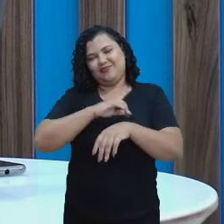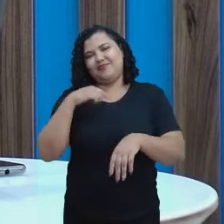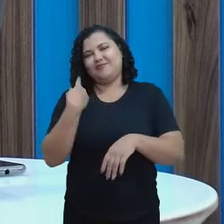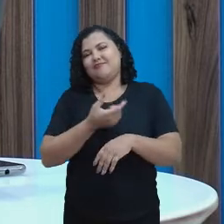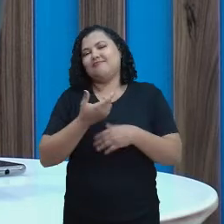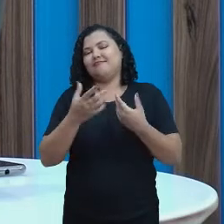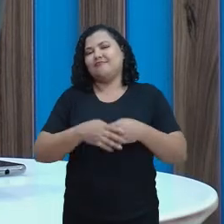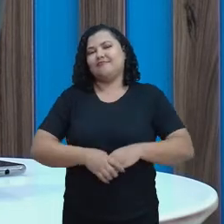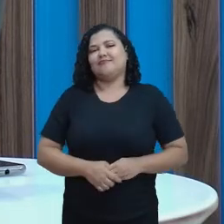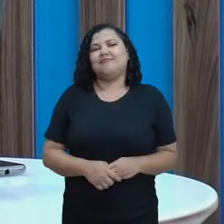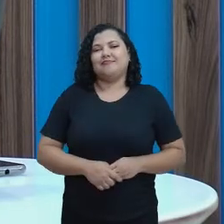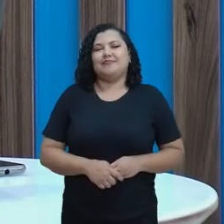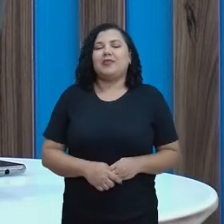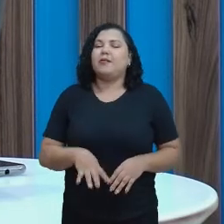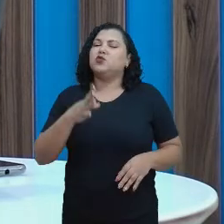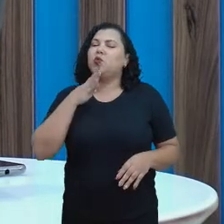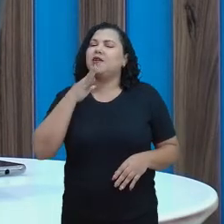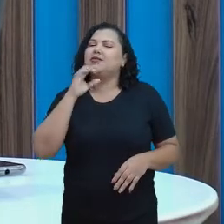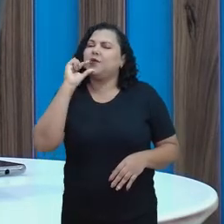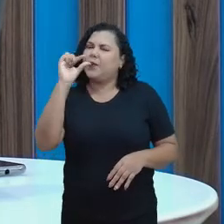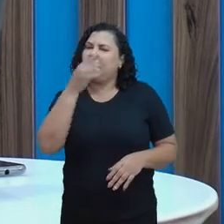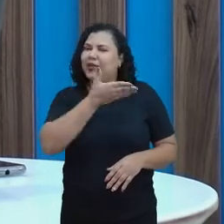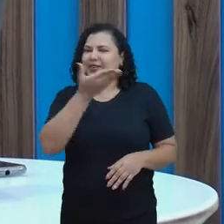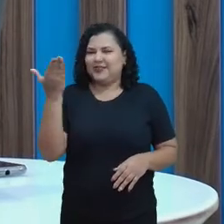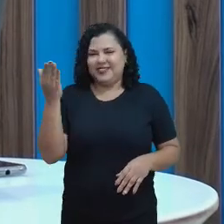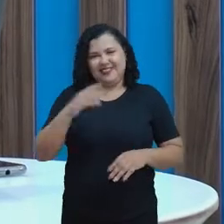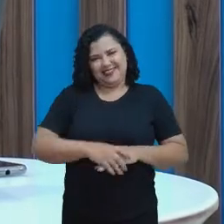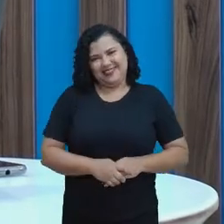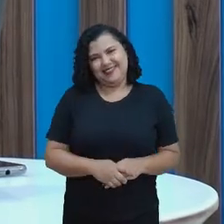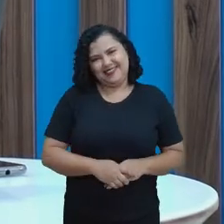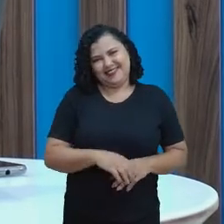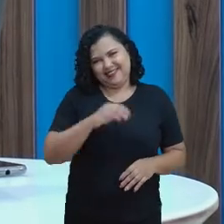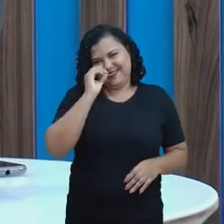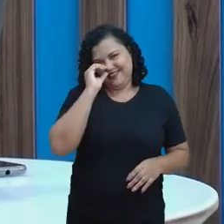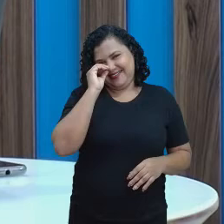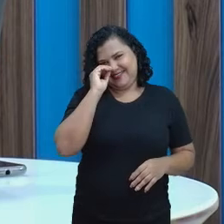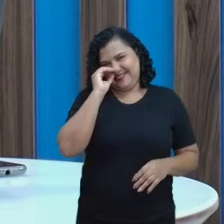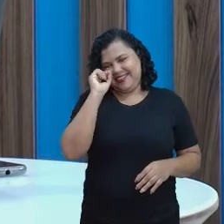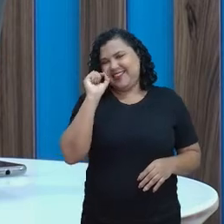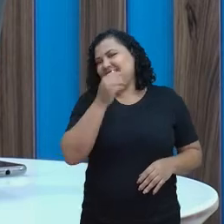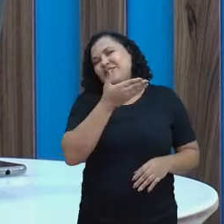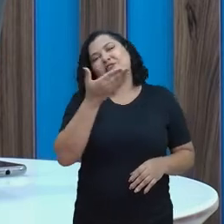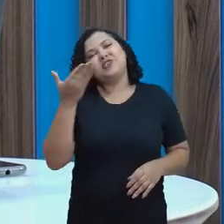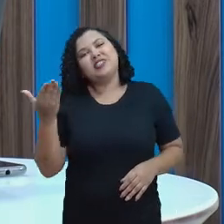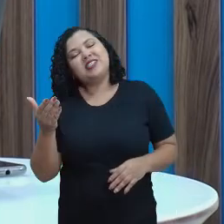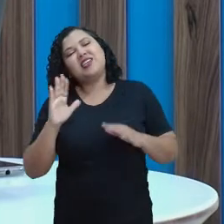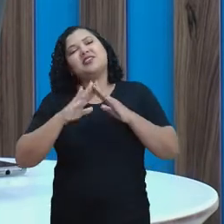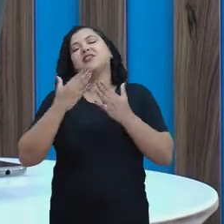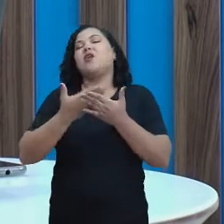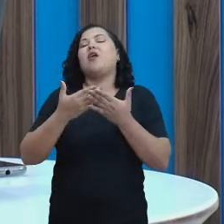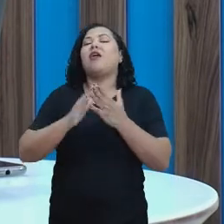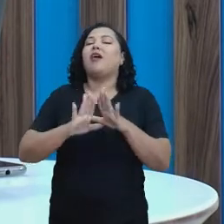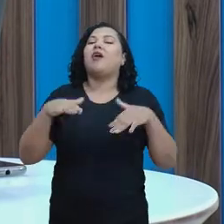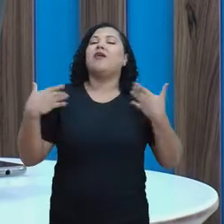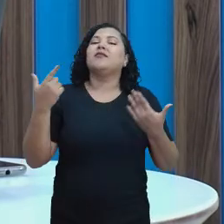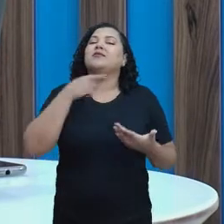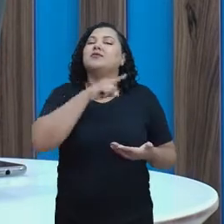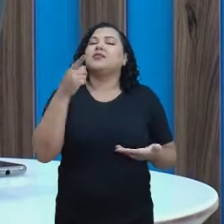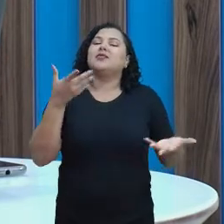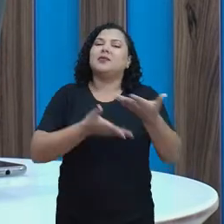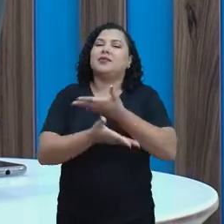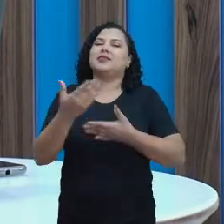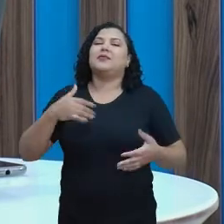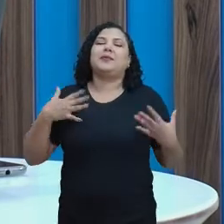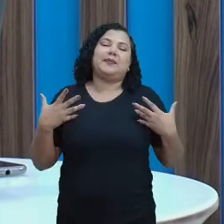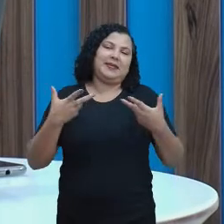pouco, para a gente conhecer um pouquinho, né, só um pouquinho, quem são vocês, a escola que vocês participam. Então,